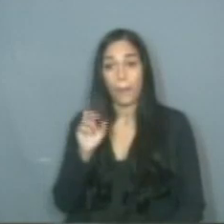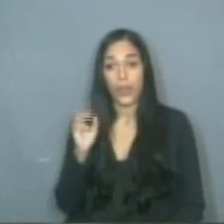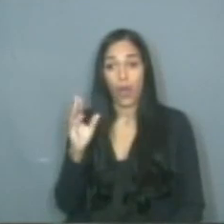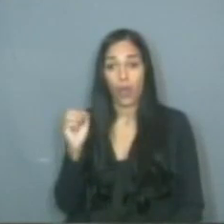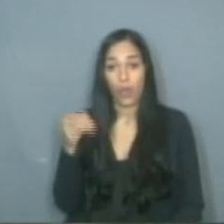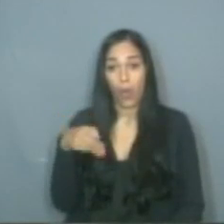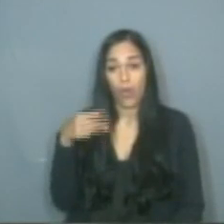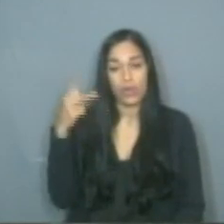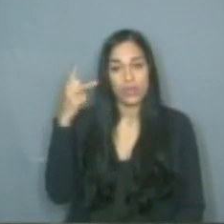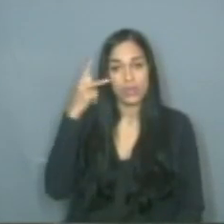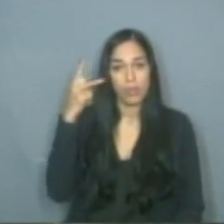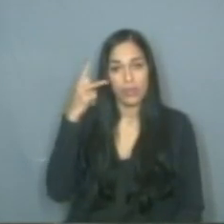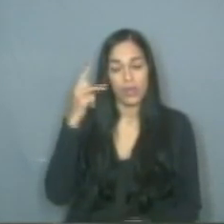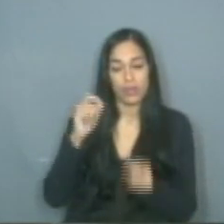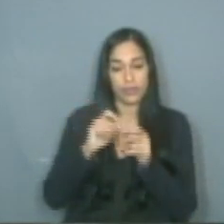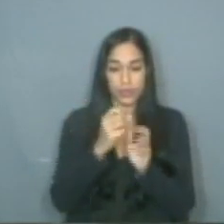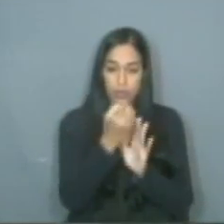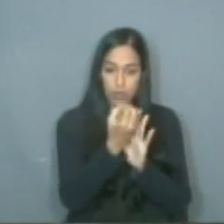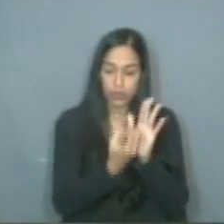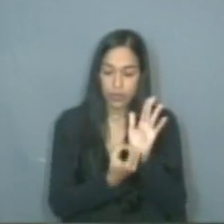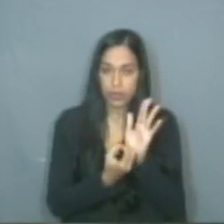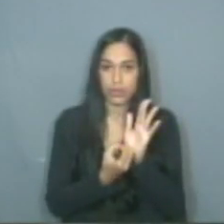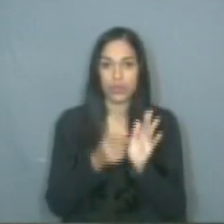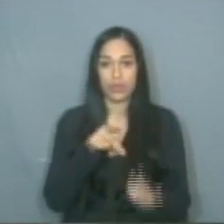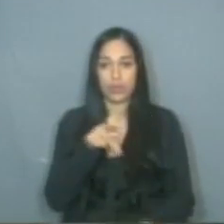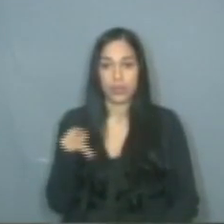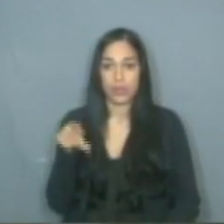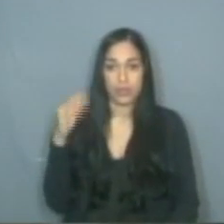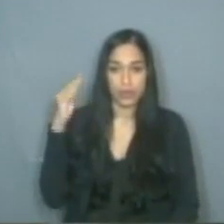São Paulo fez um ofício ao presidente Bolsonaro,